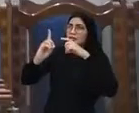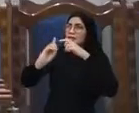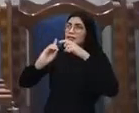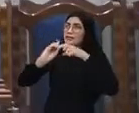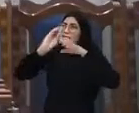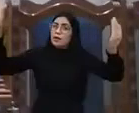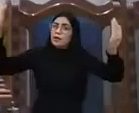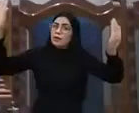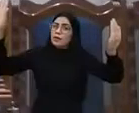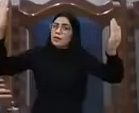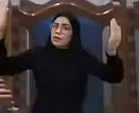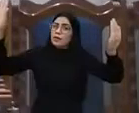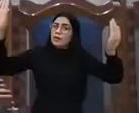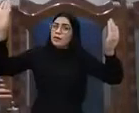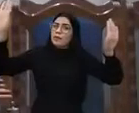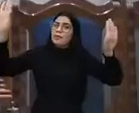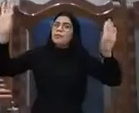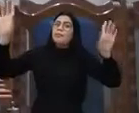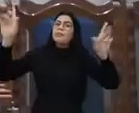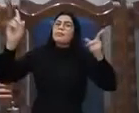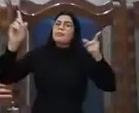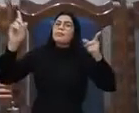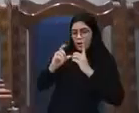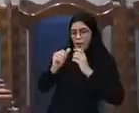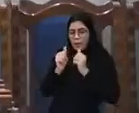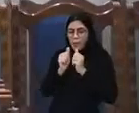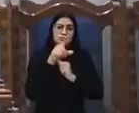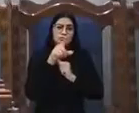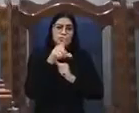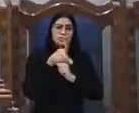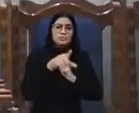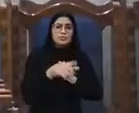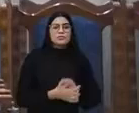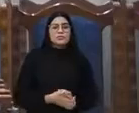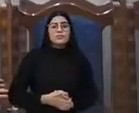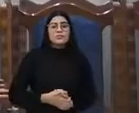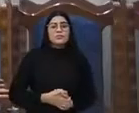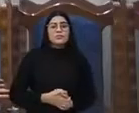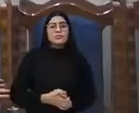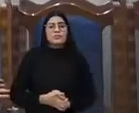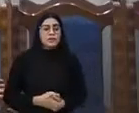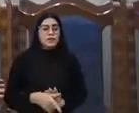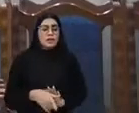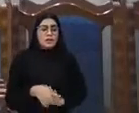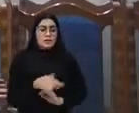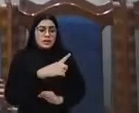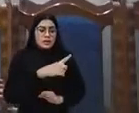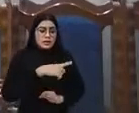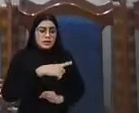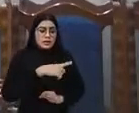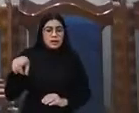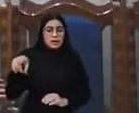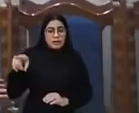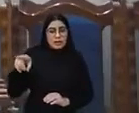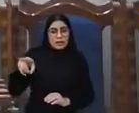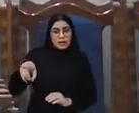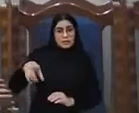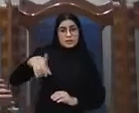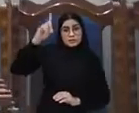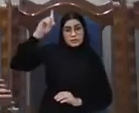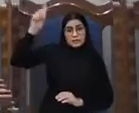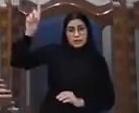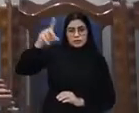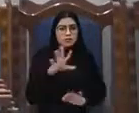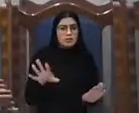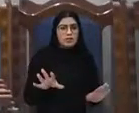de você. Oh, glória a Deus. Ele é Deus Criador. Paulo diz, olha, esse Deus que vocês não conhecem, é o Deus que eu sirvo, é o